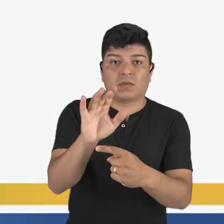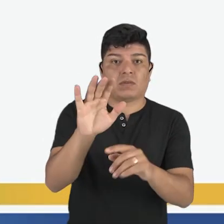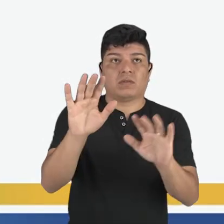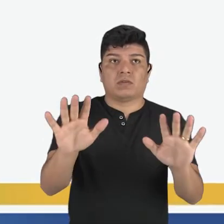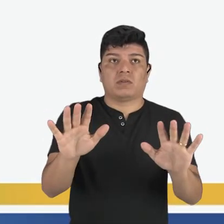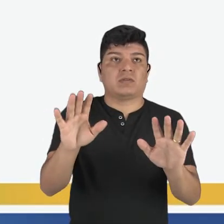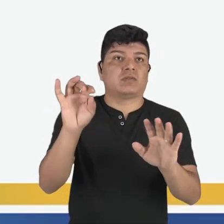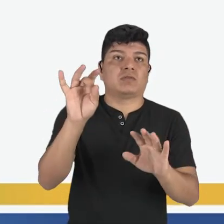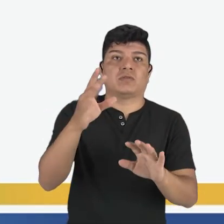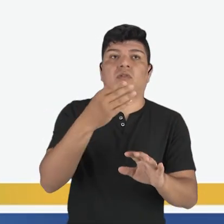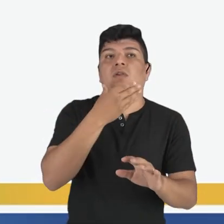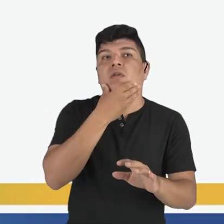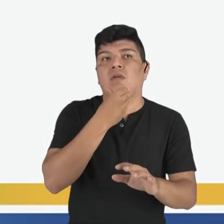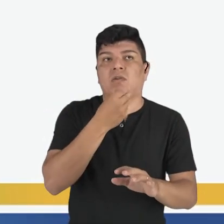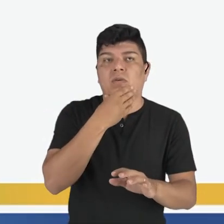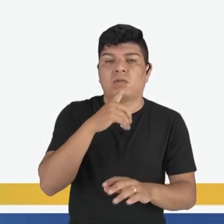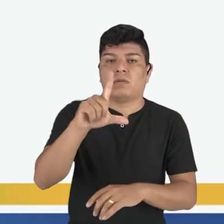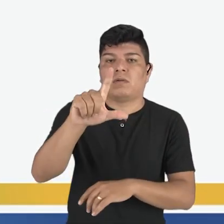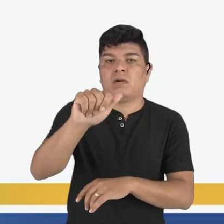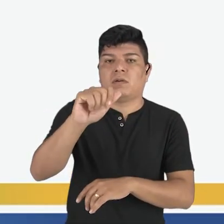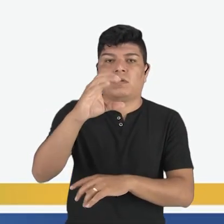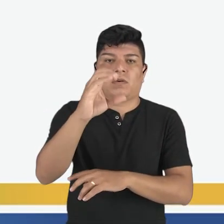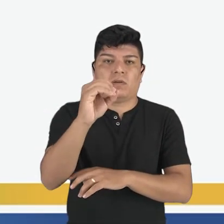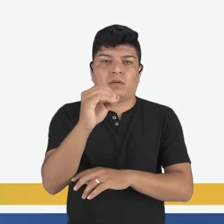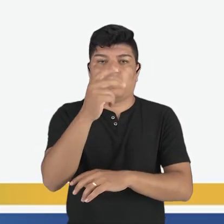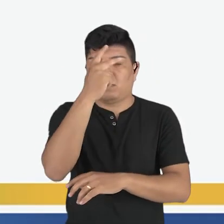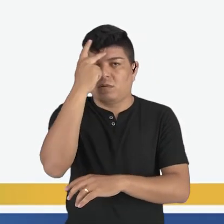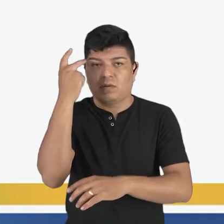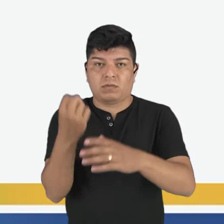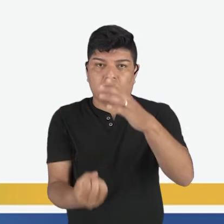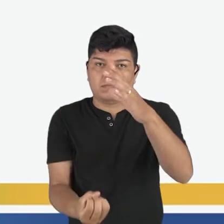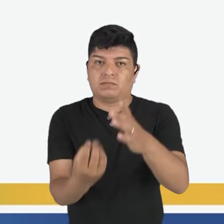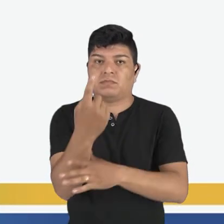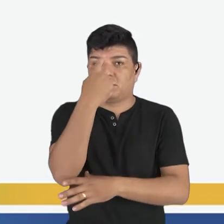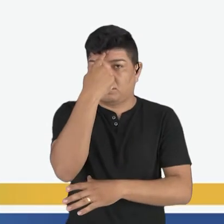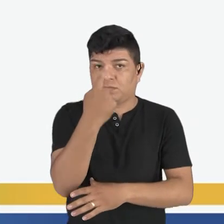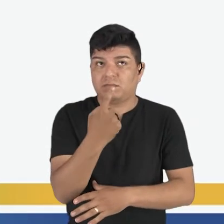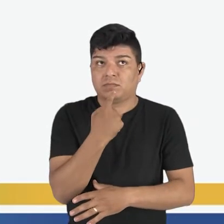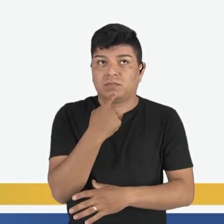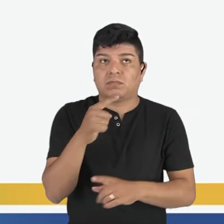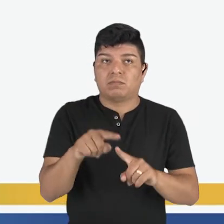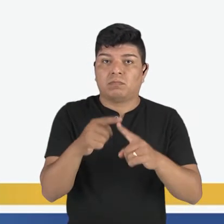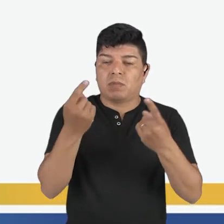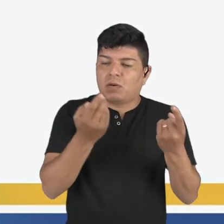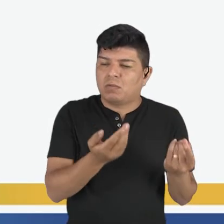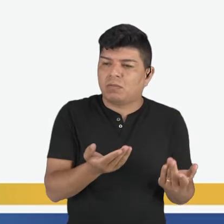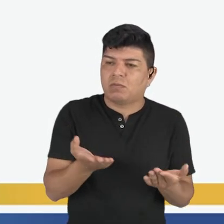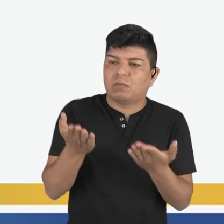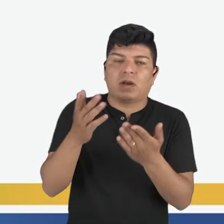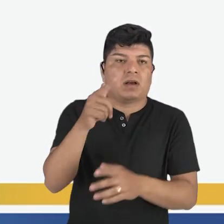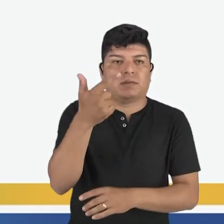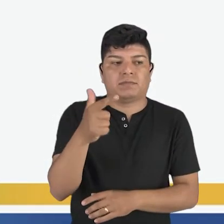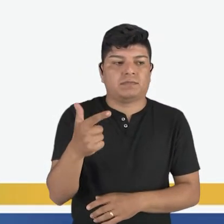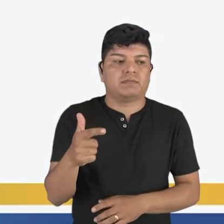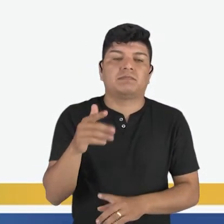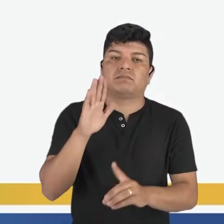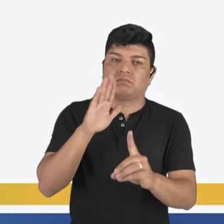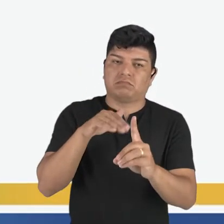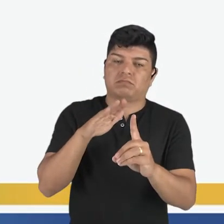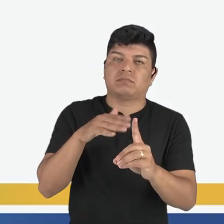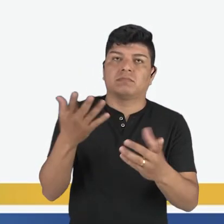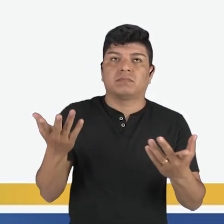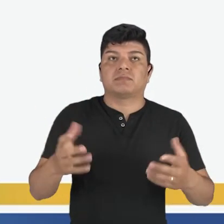Lao Tse, o seu fundador, eles representam por imagem, mas não há como que uma veneração à imagem dele, ok?